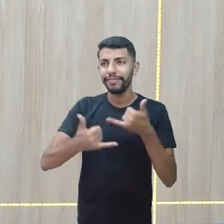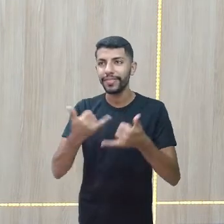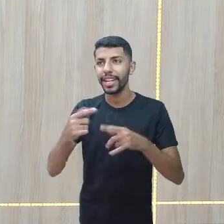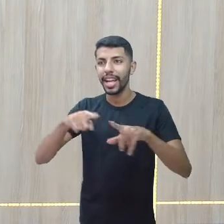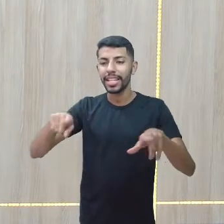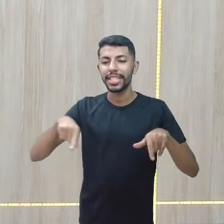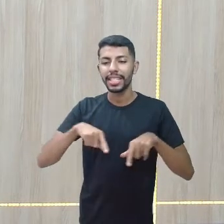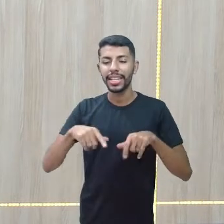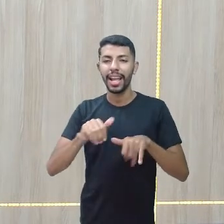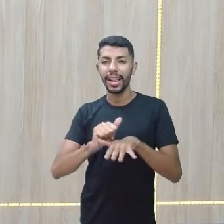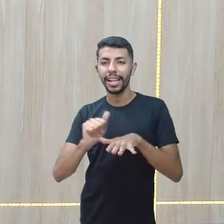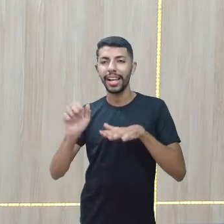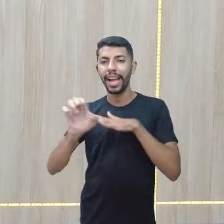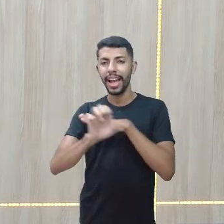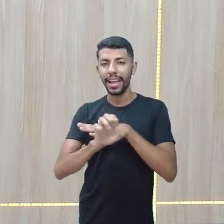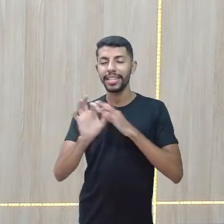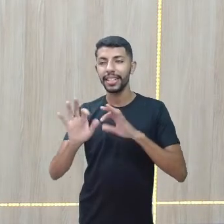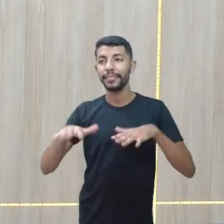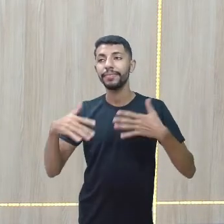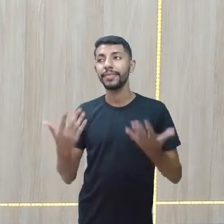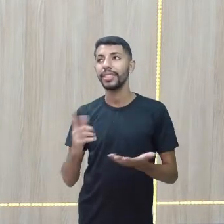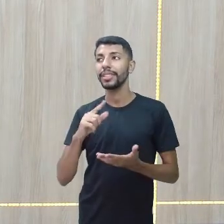nós